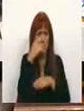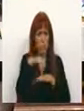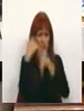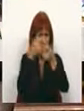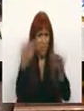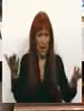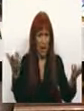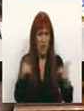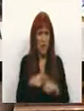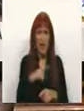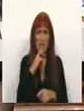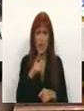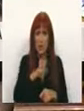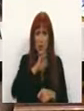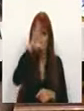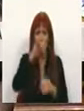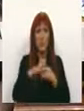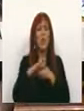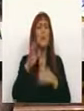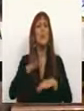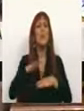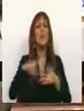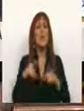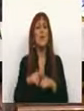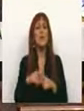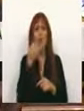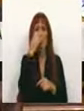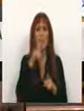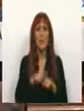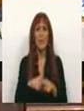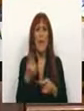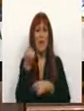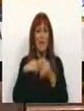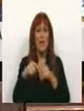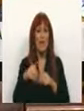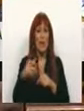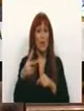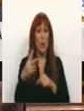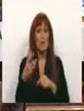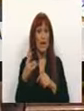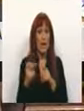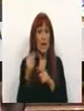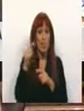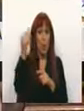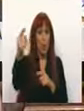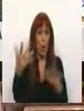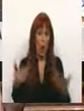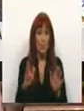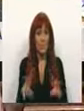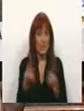agricultores? Alerto ainda ao Sr. Ministro para o facto de as plantas que vão ser vendidas daqui a 2 ou 3 anos, neste momento já têm